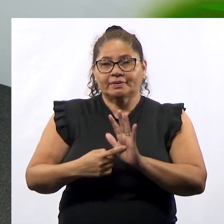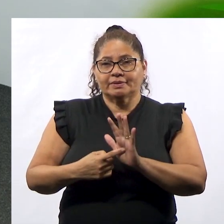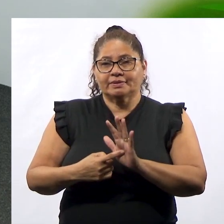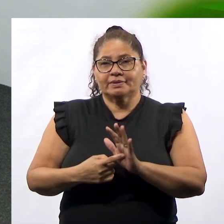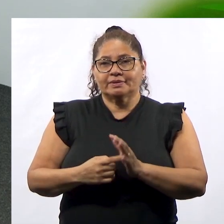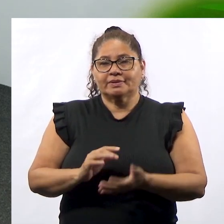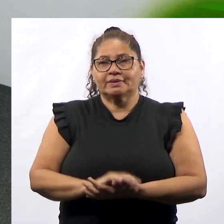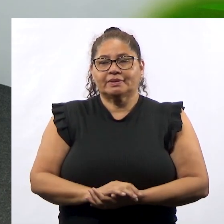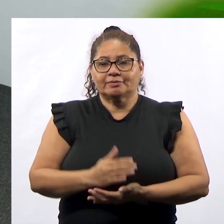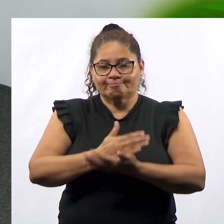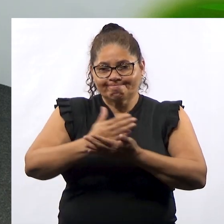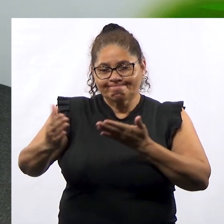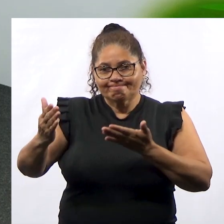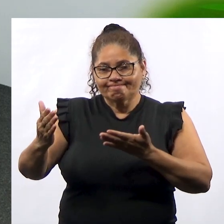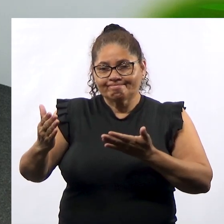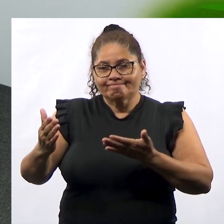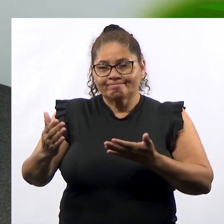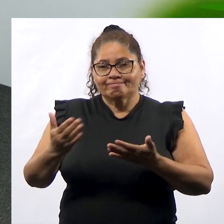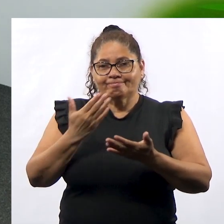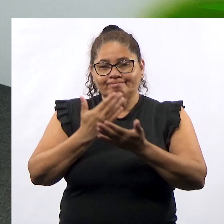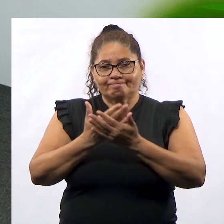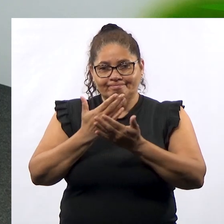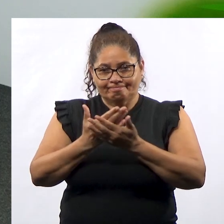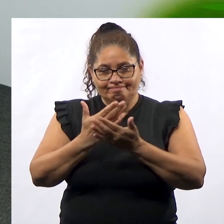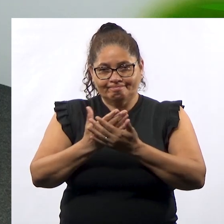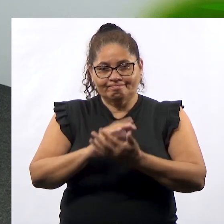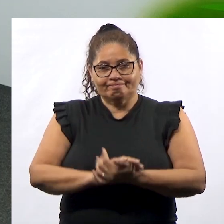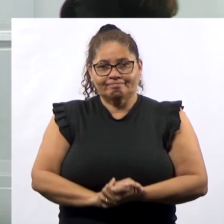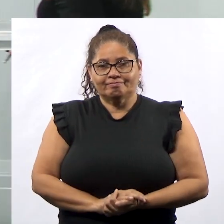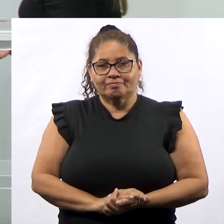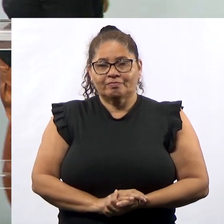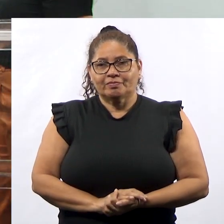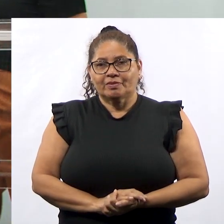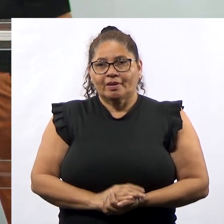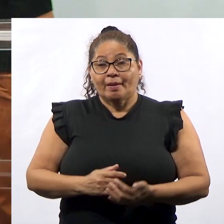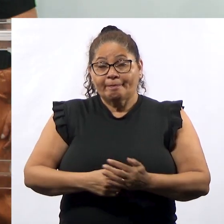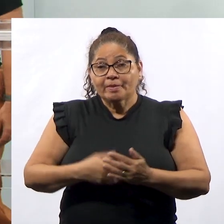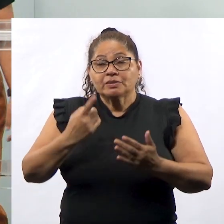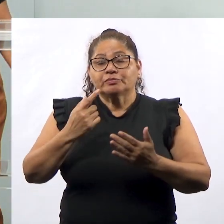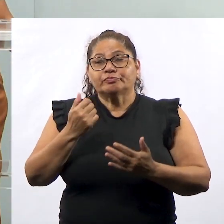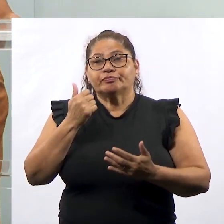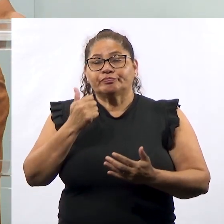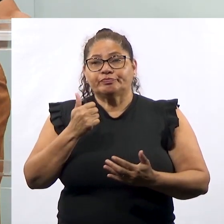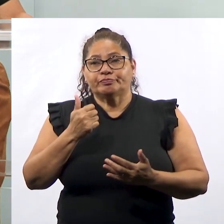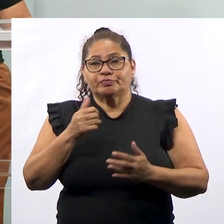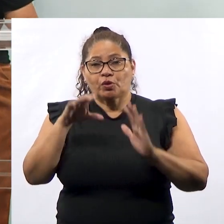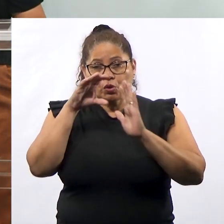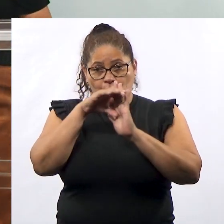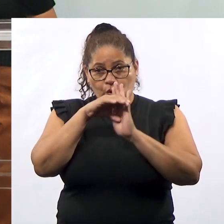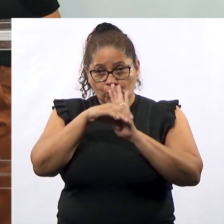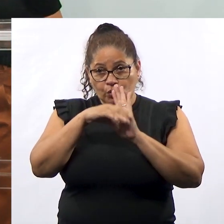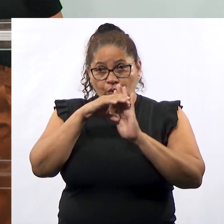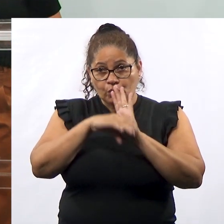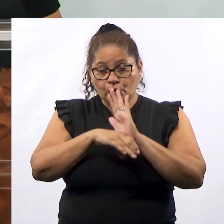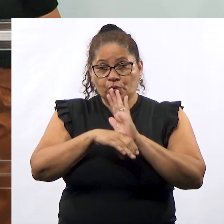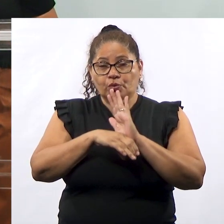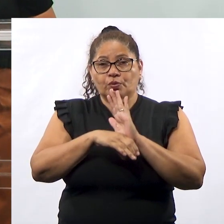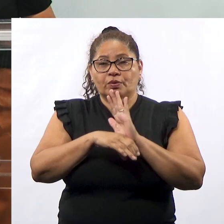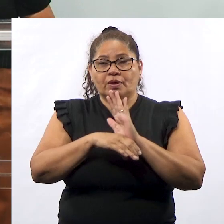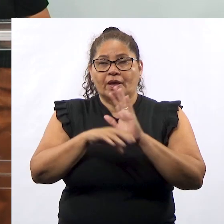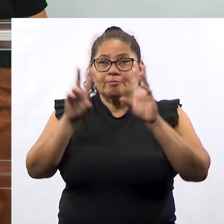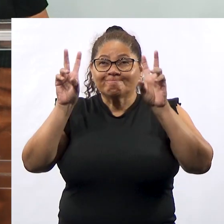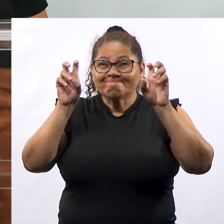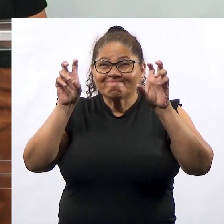vamos lá iniciar a nossa primeira aula? Primeiro eu quero dizer para você que currículo é um tema